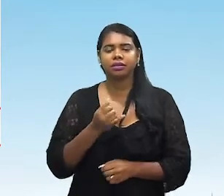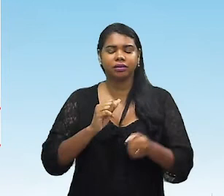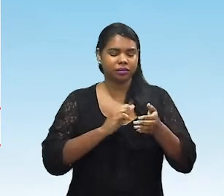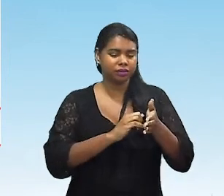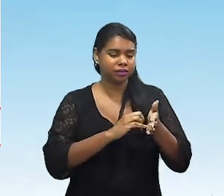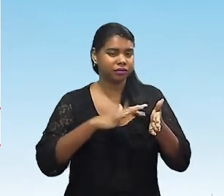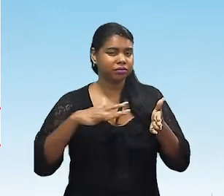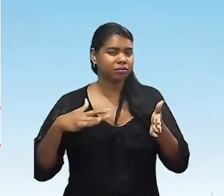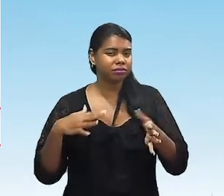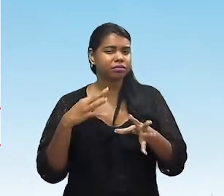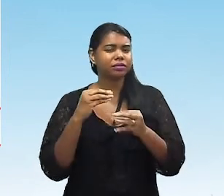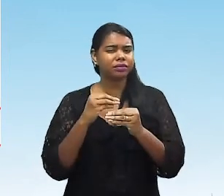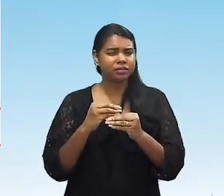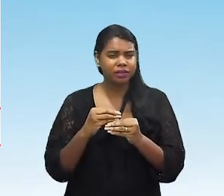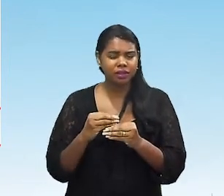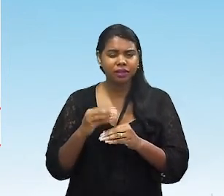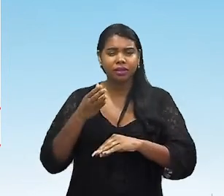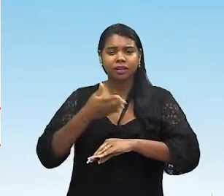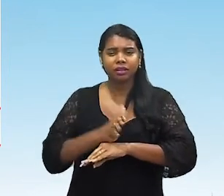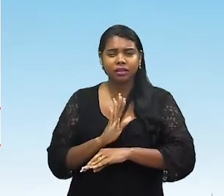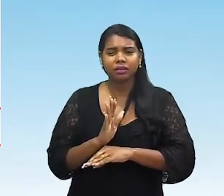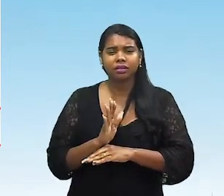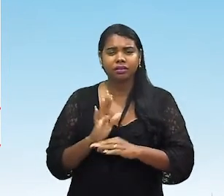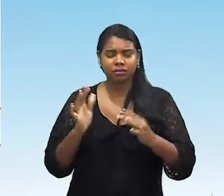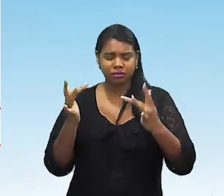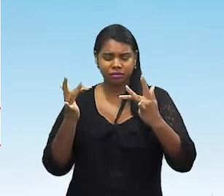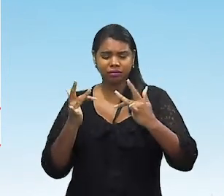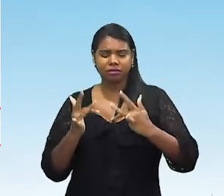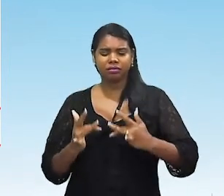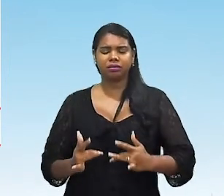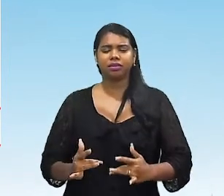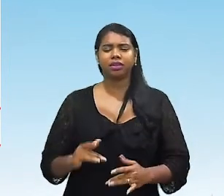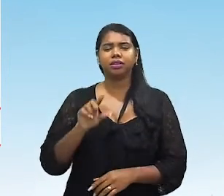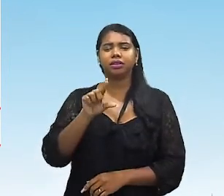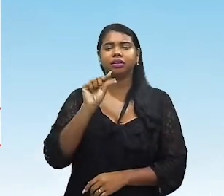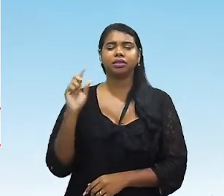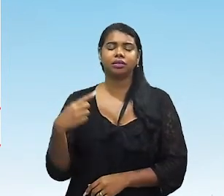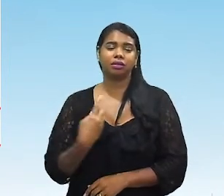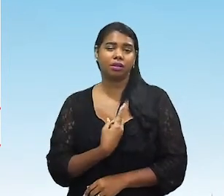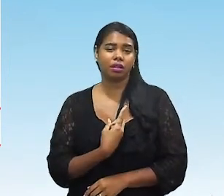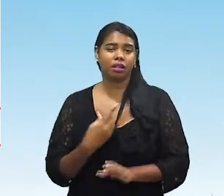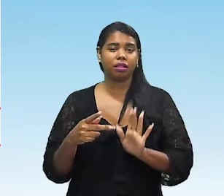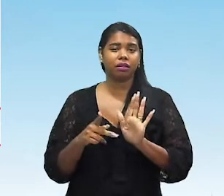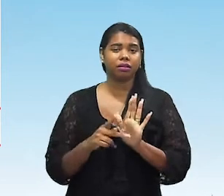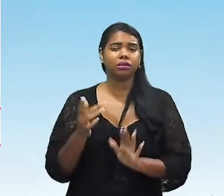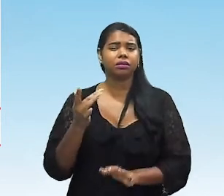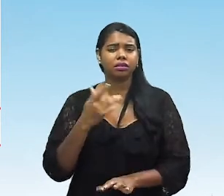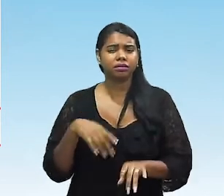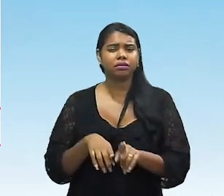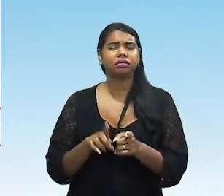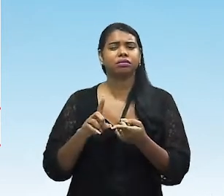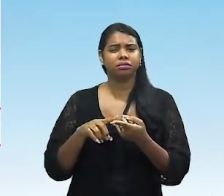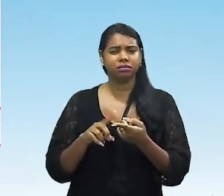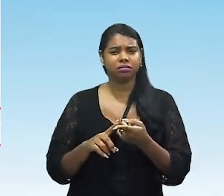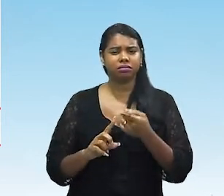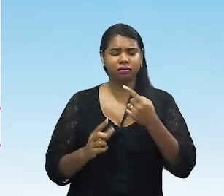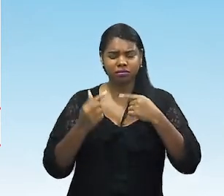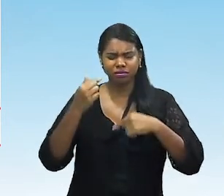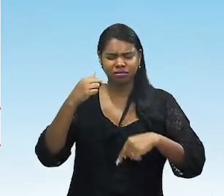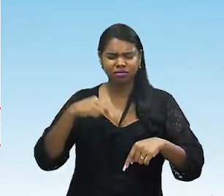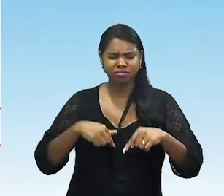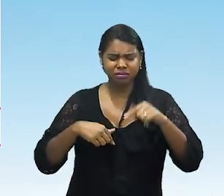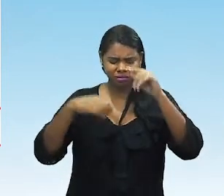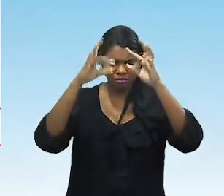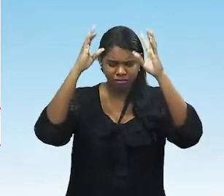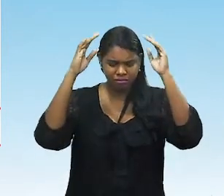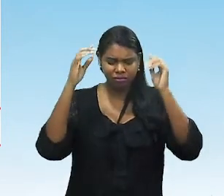atividade mais externa em relação às escolhas, também nós temos as questões fisiológicas,